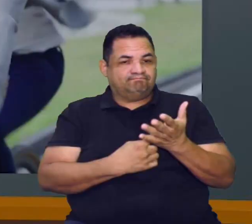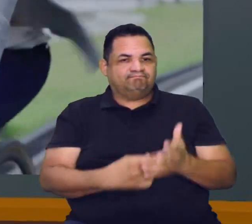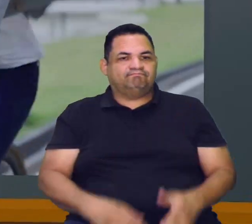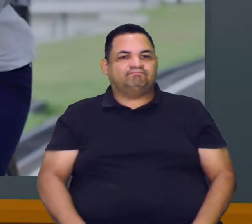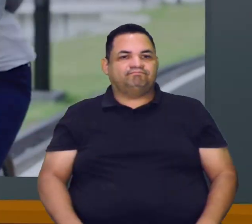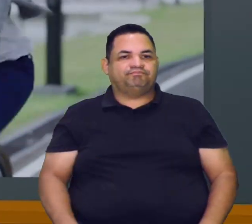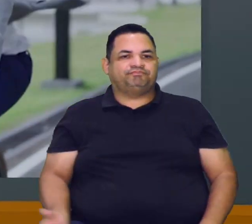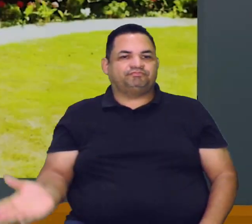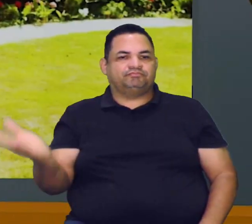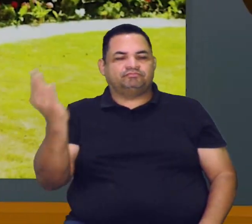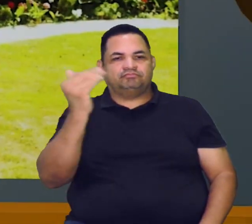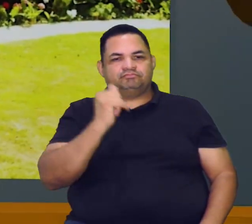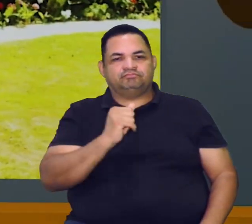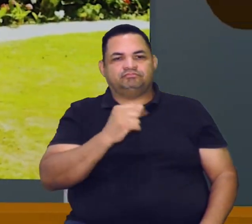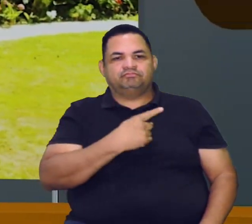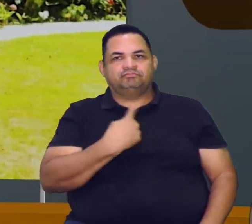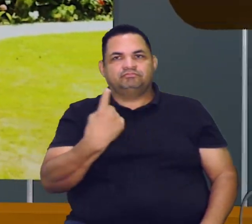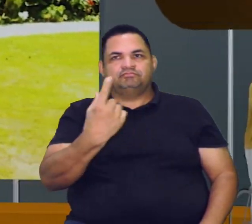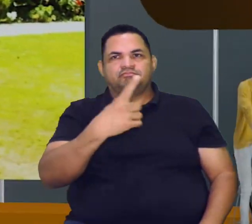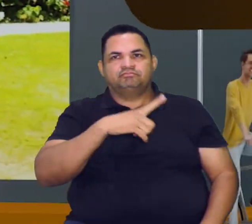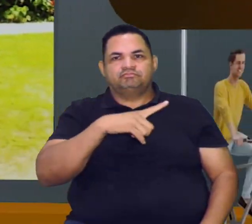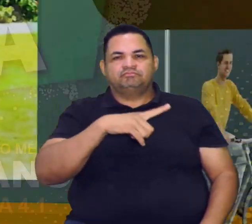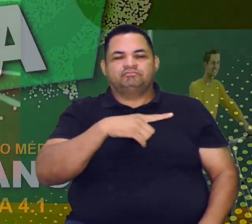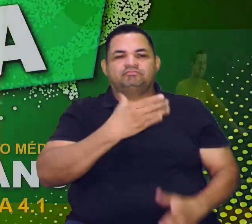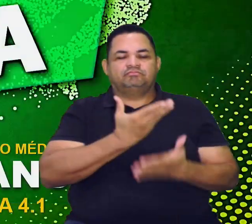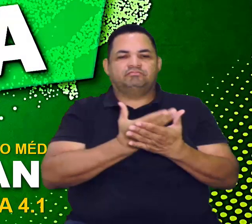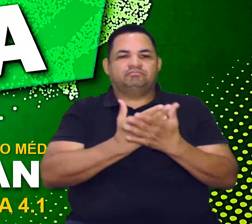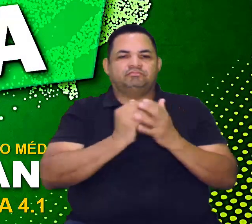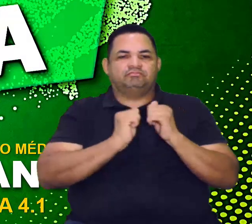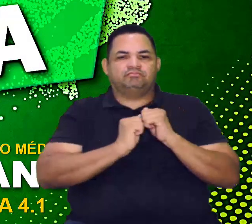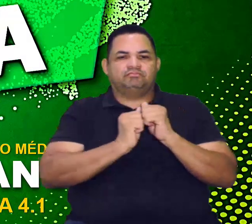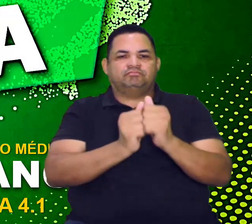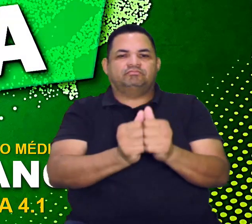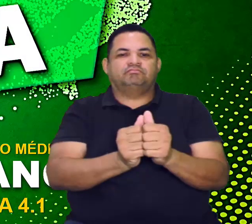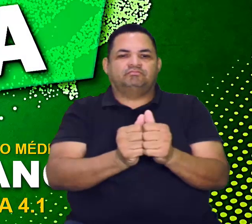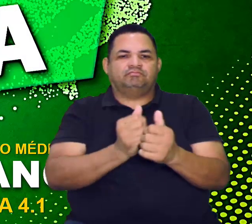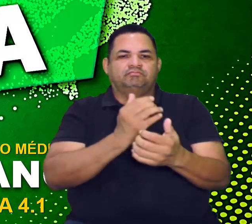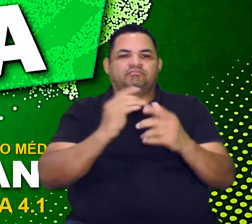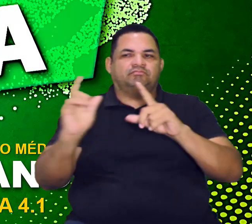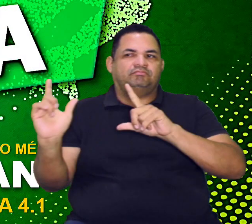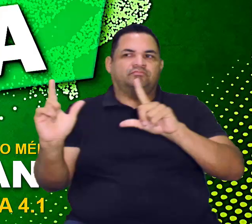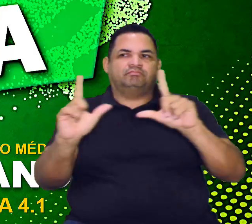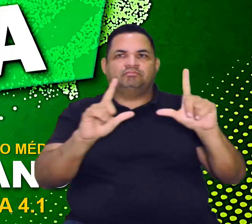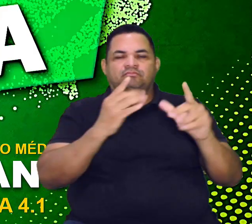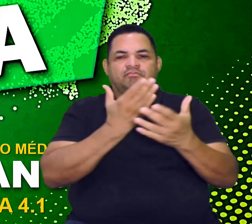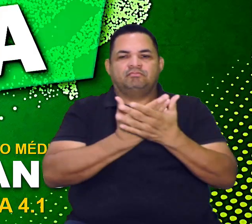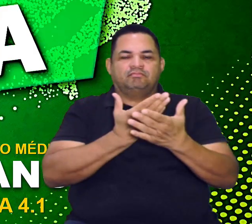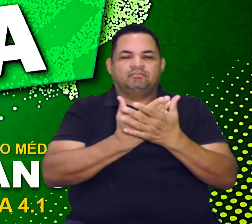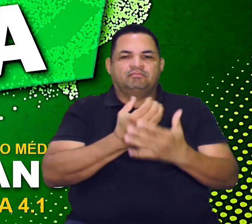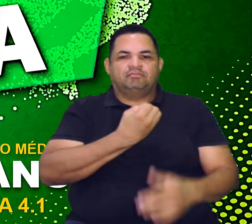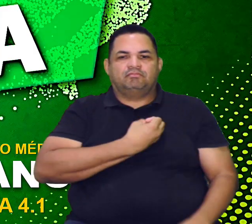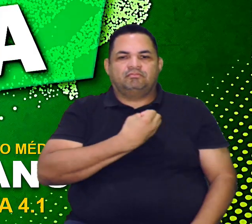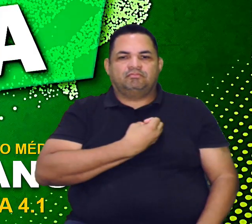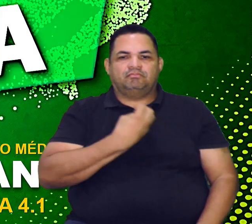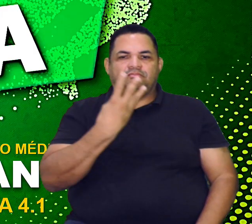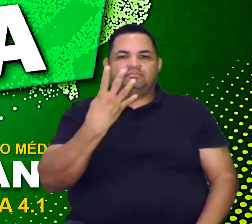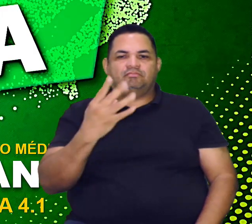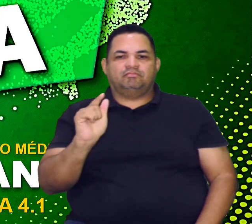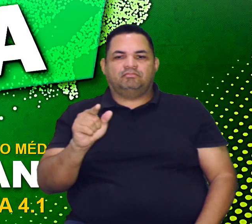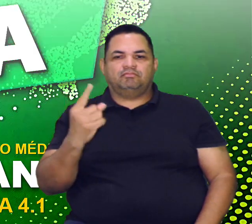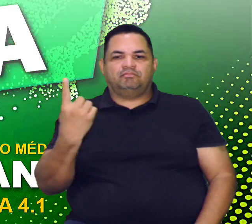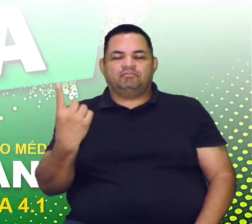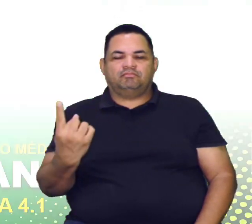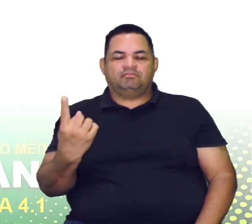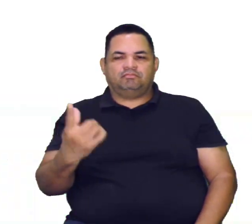Isso aí. Então, bora ver o que a gente tem hoje nessa aula. Acompanha comigo no slide. Estamos na aula de número